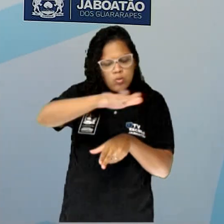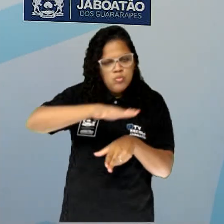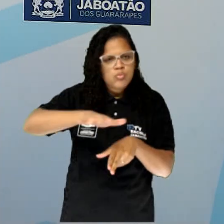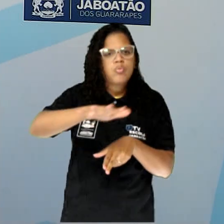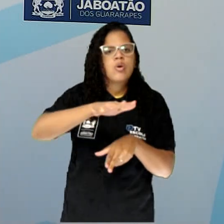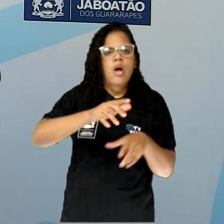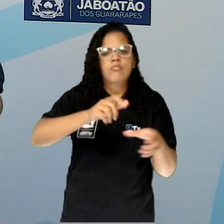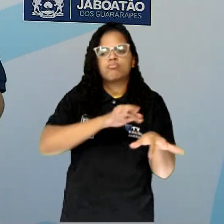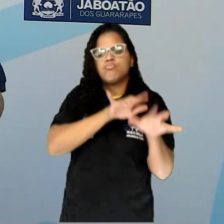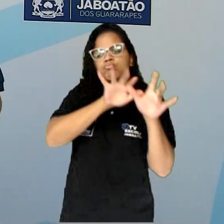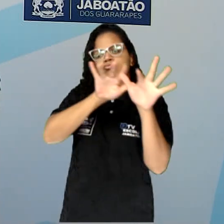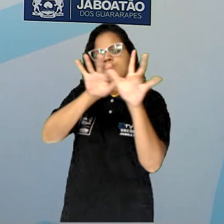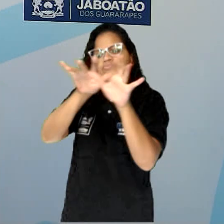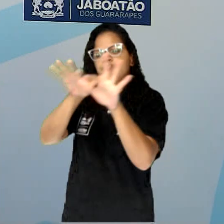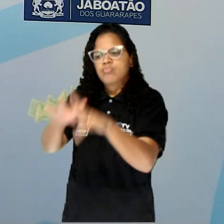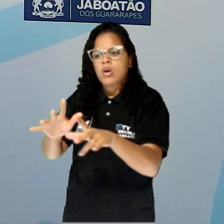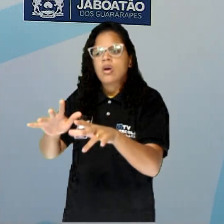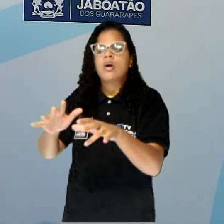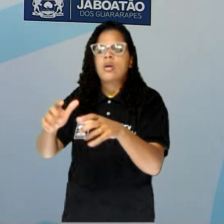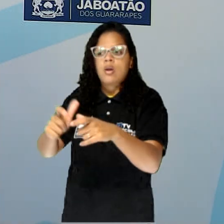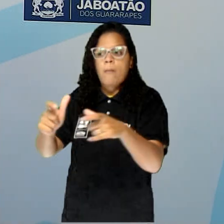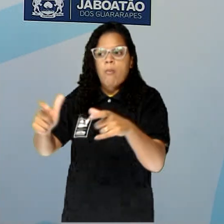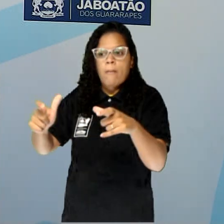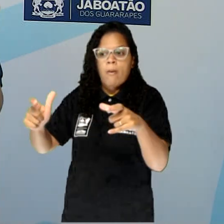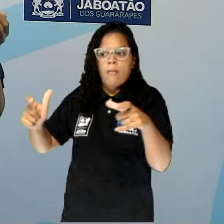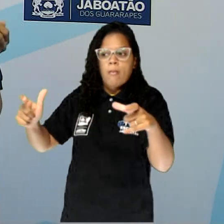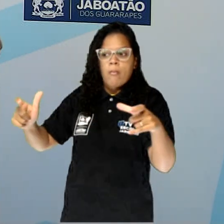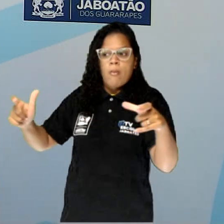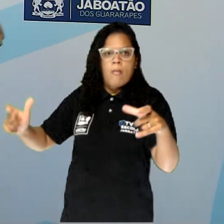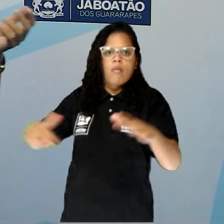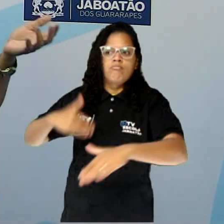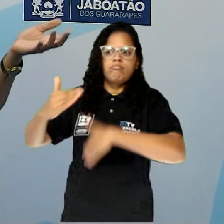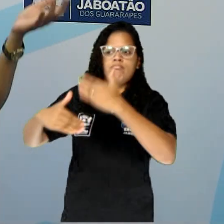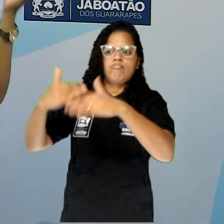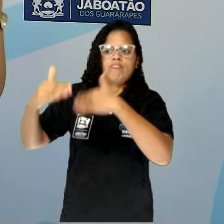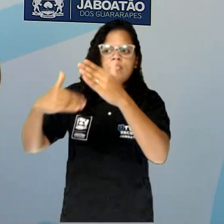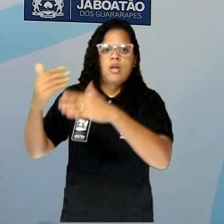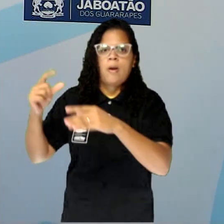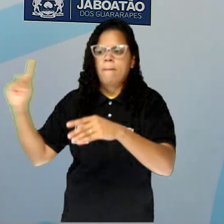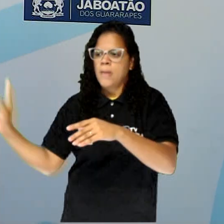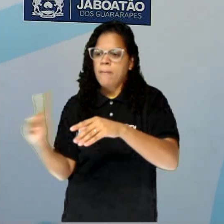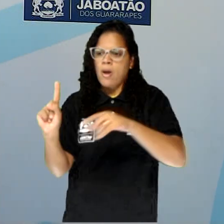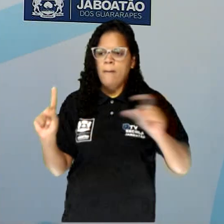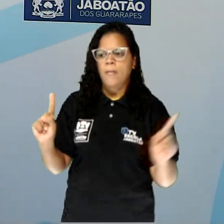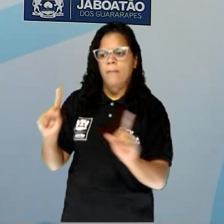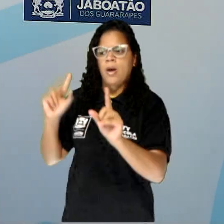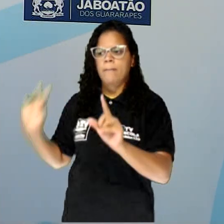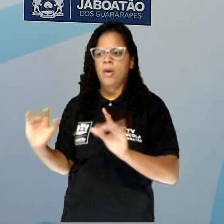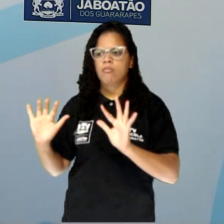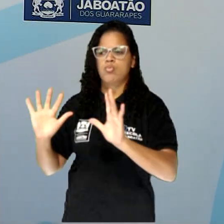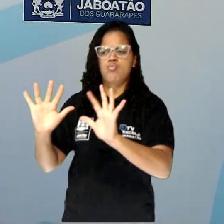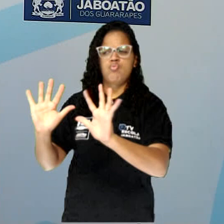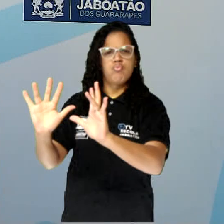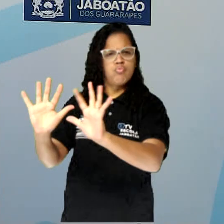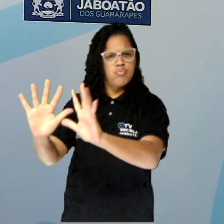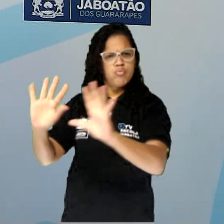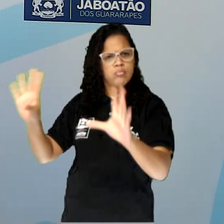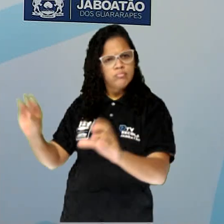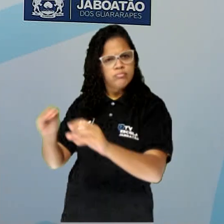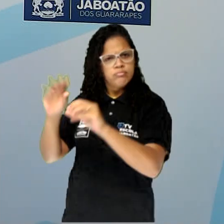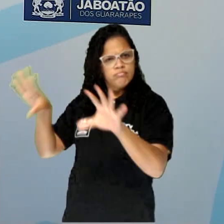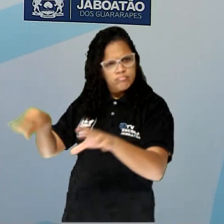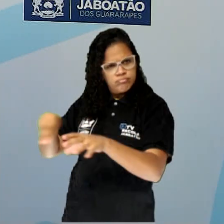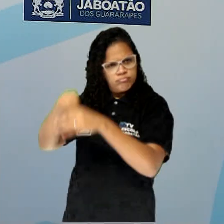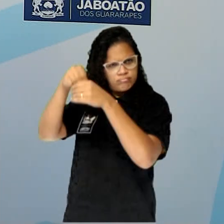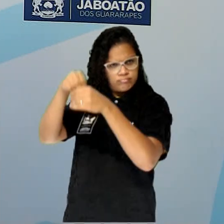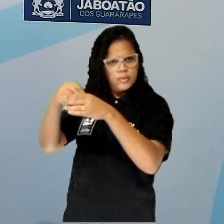bairro foi se desenvolvendo, mais pessoas foram chegando, outras também foram agregando e um